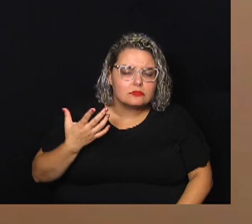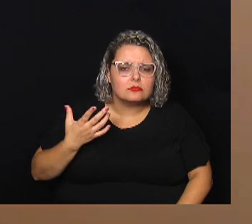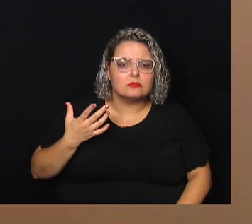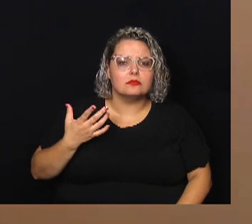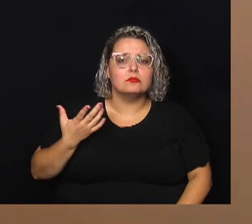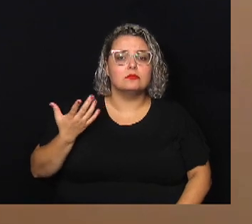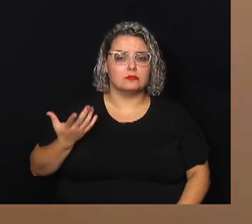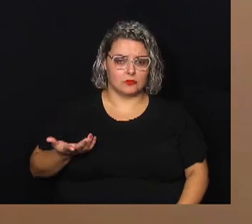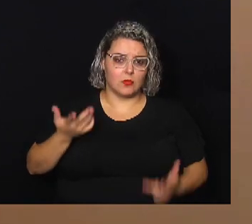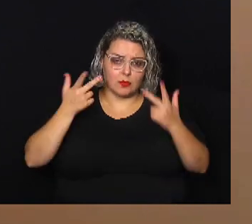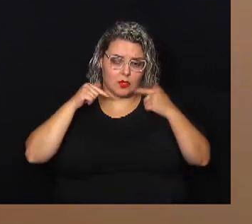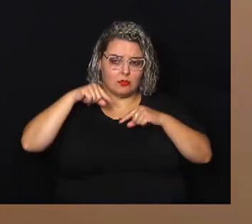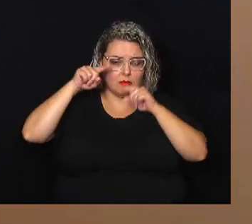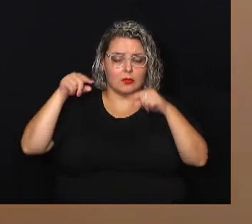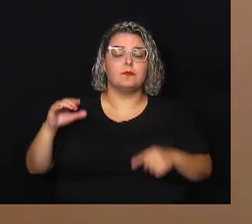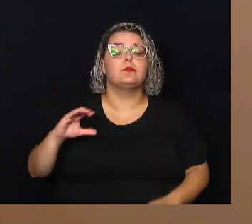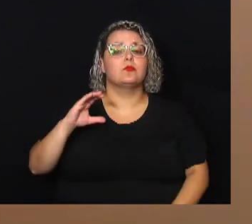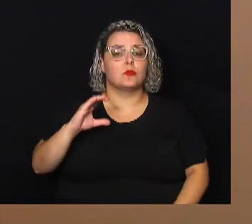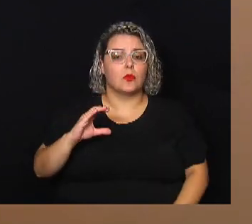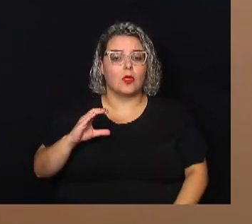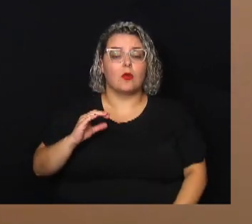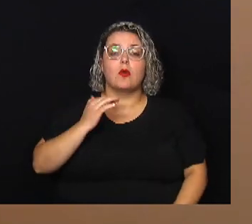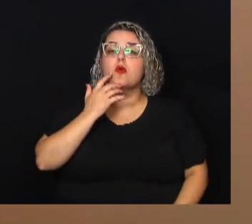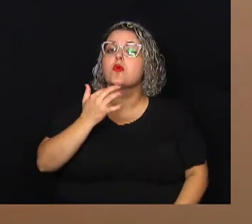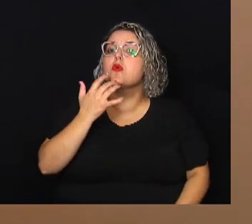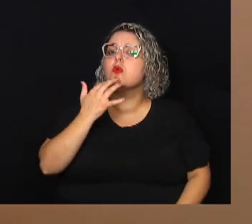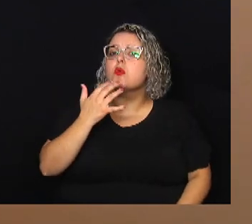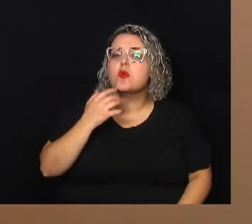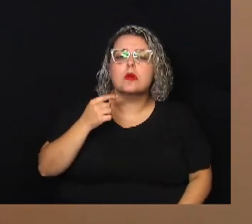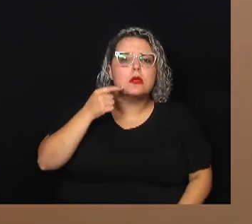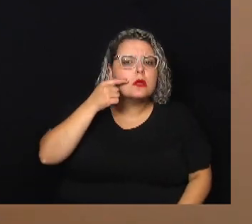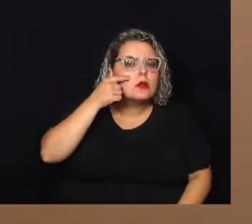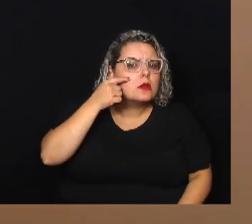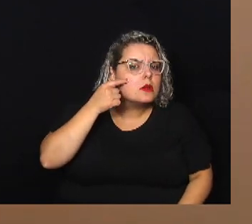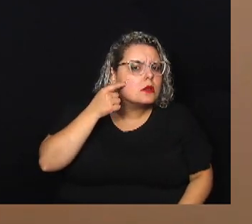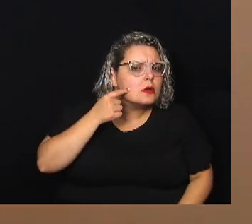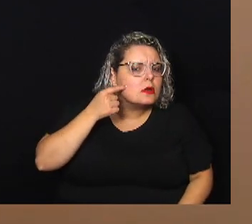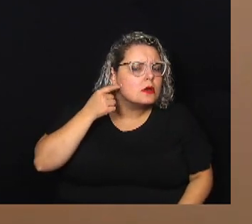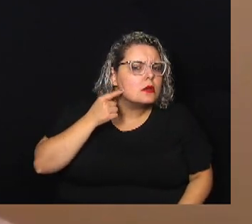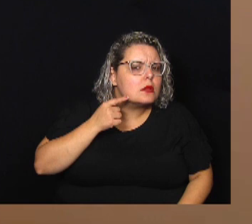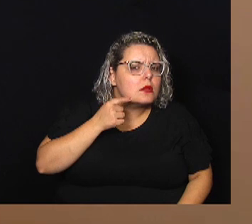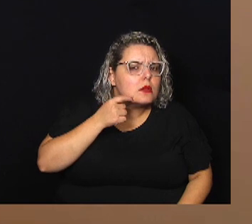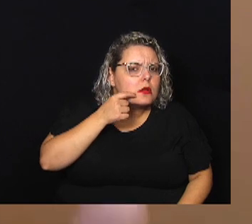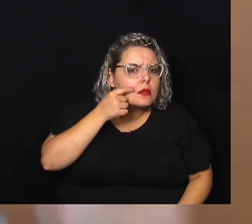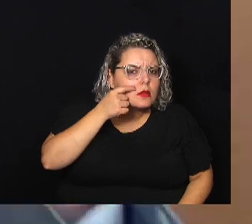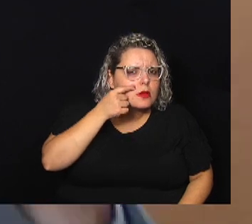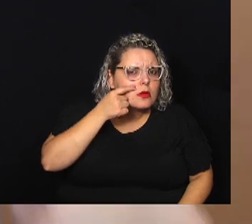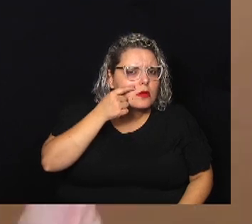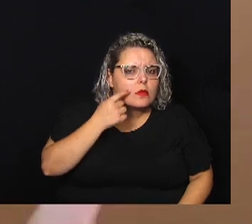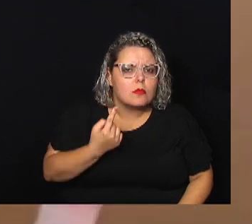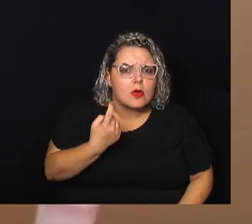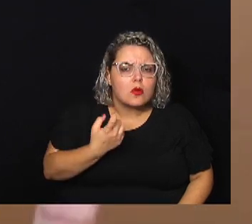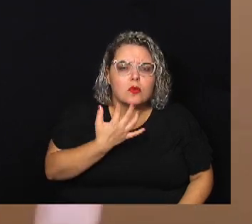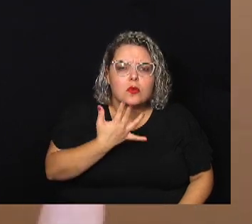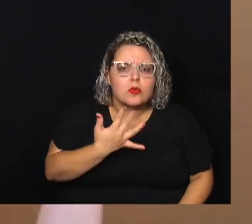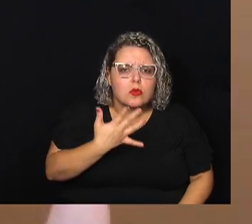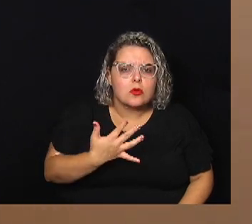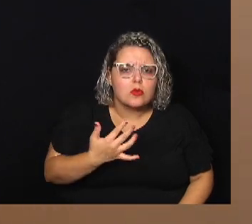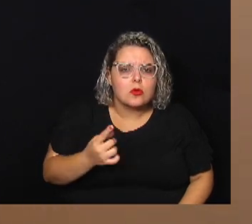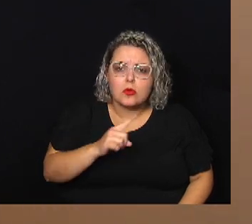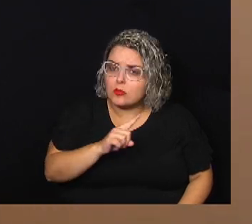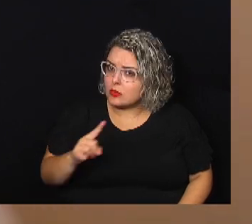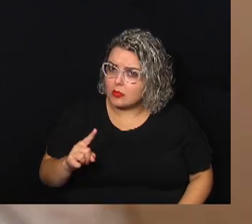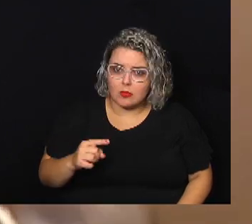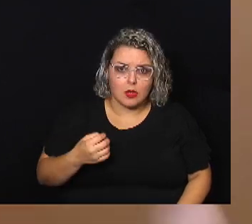irregulares. O C é a cor, nós temos que observar a cor. Se ela tem uma cor só, isso não é um mau